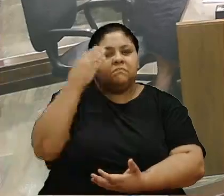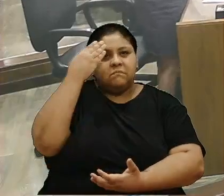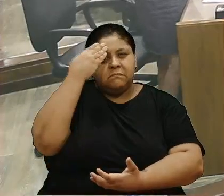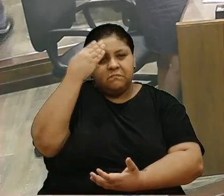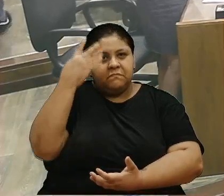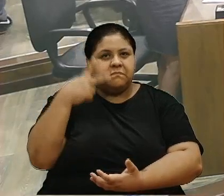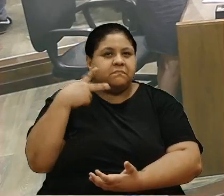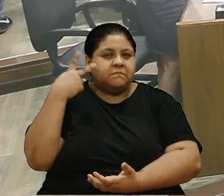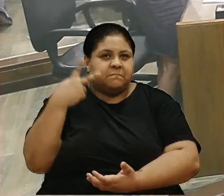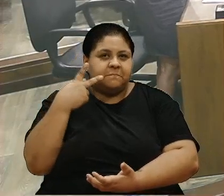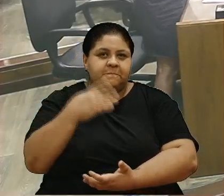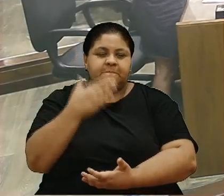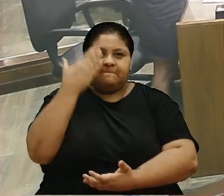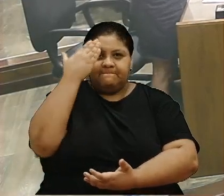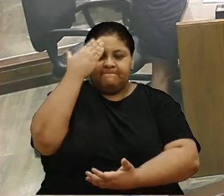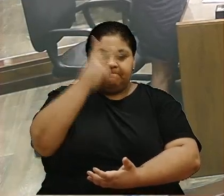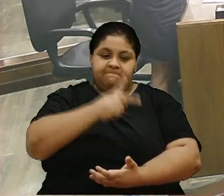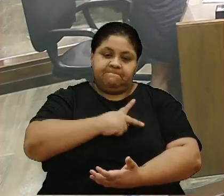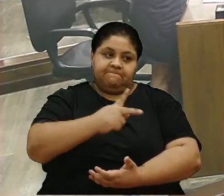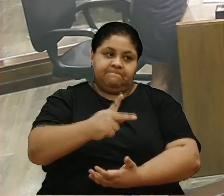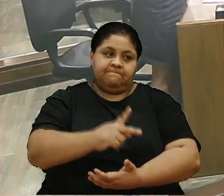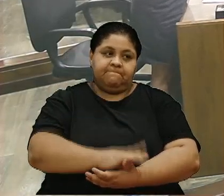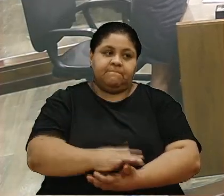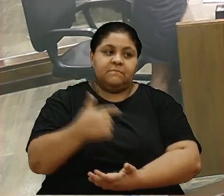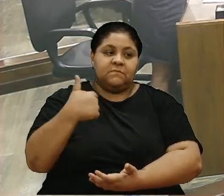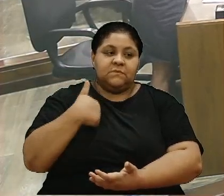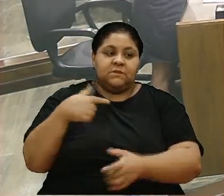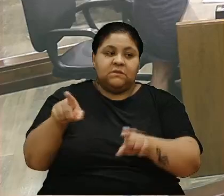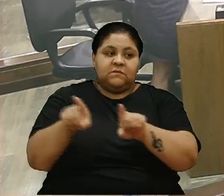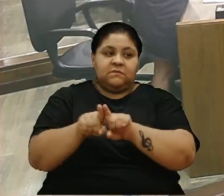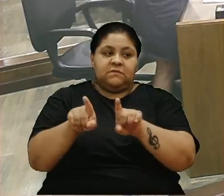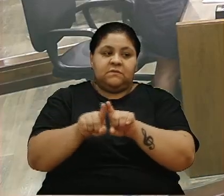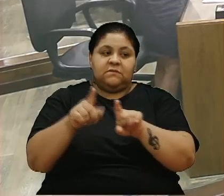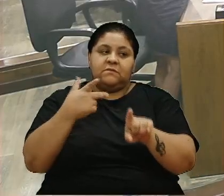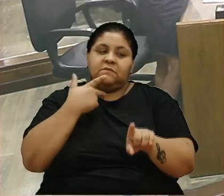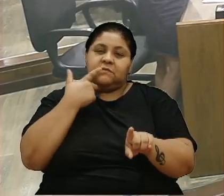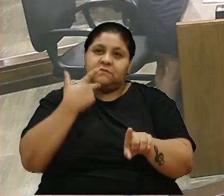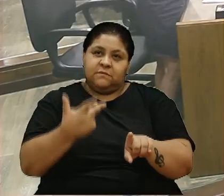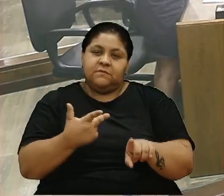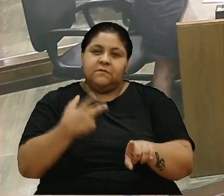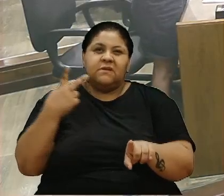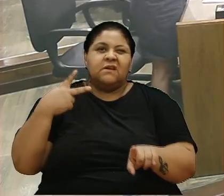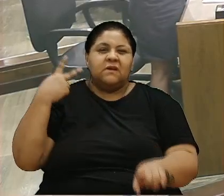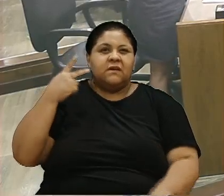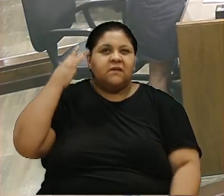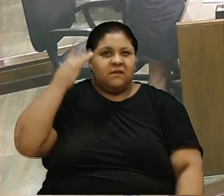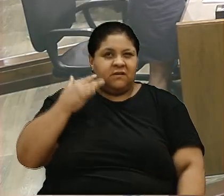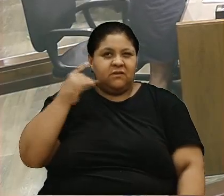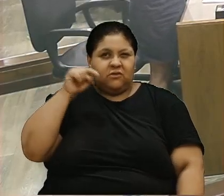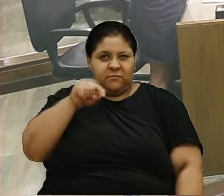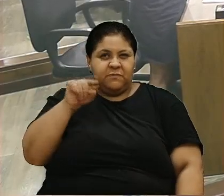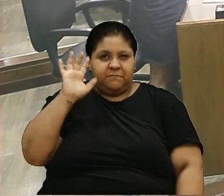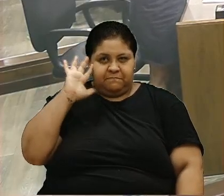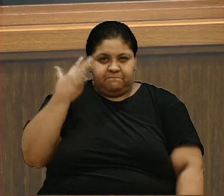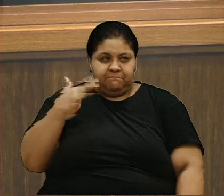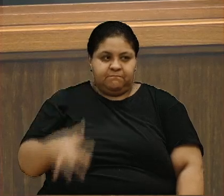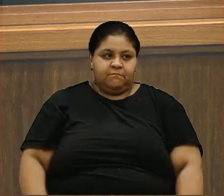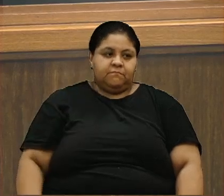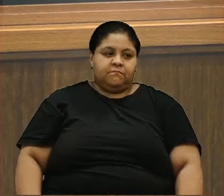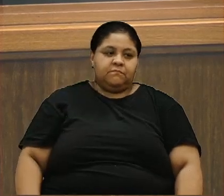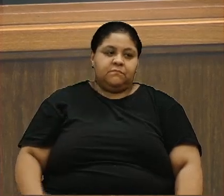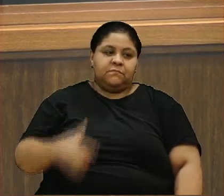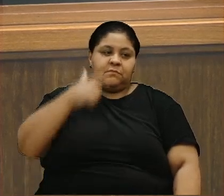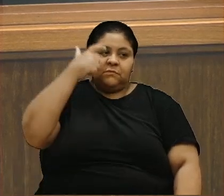Vereador, obrigada, presidente. Eu também ia comentar, a vereadora Daiane, sobre esta situação. Eu acho que